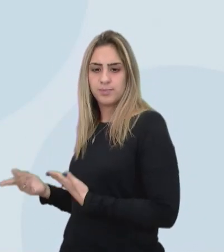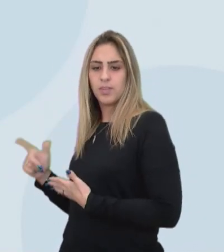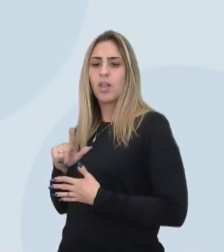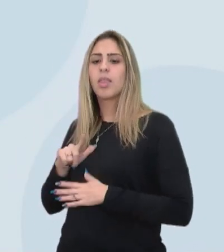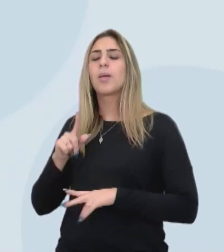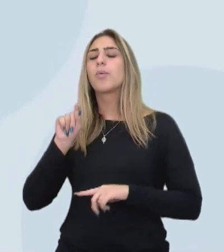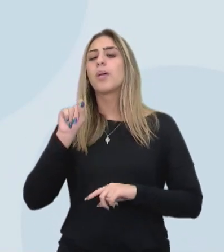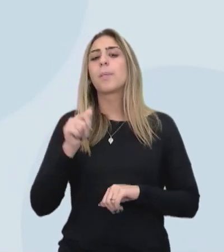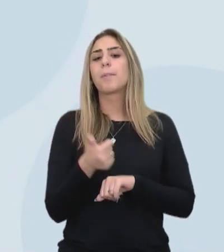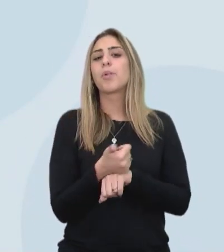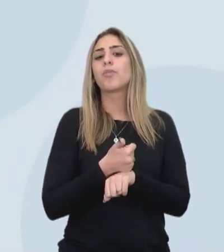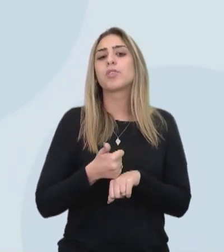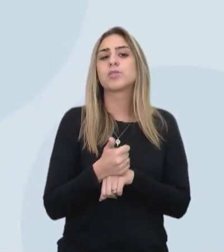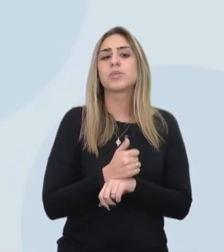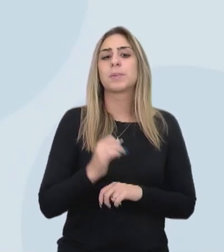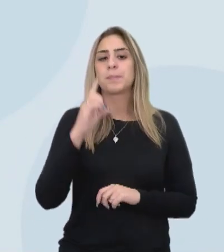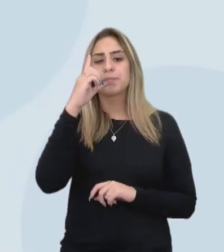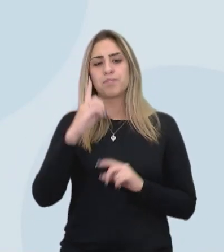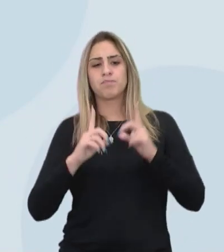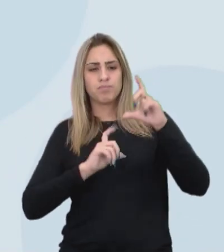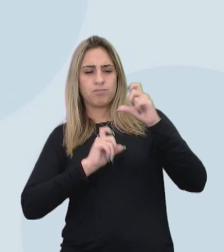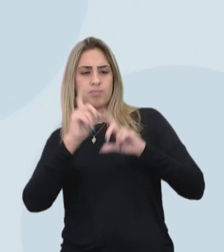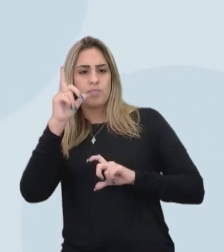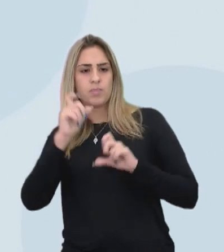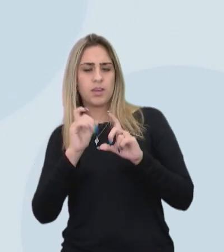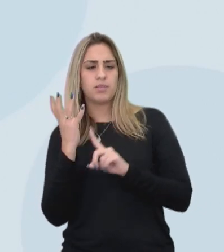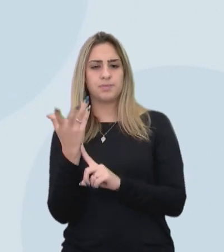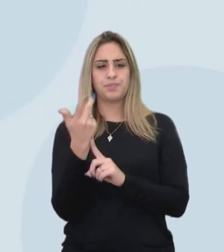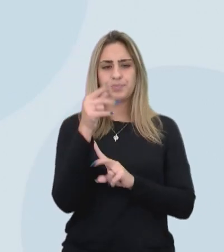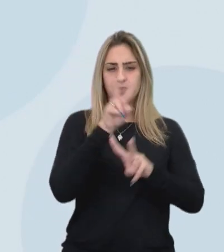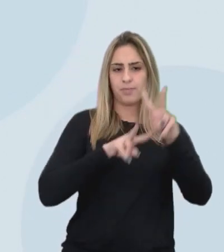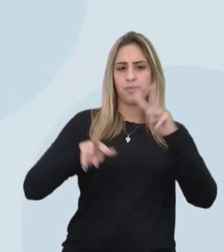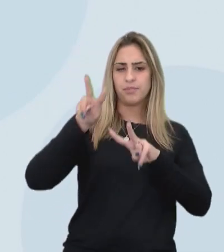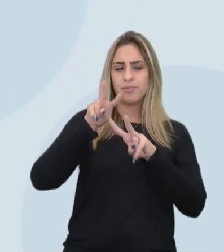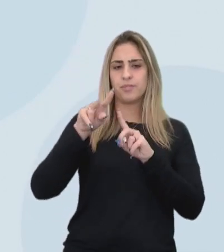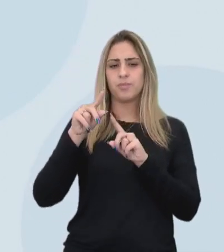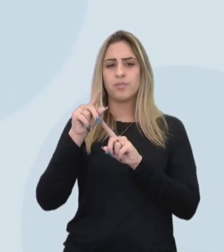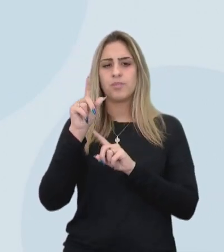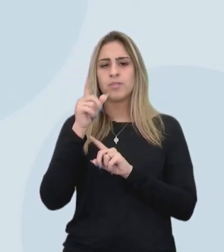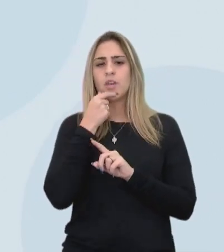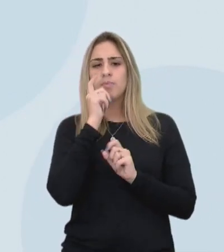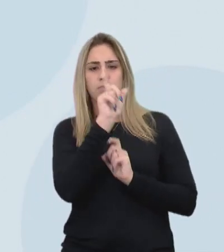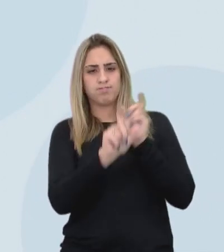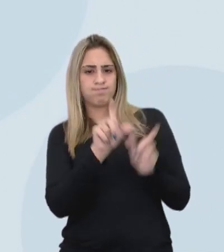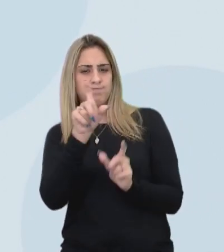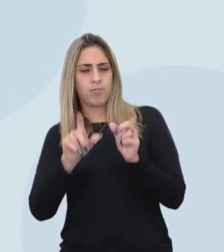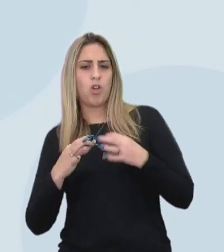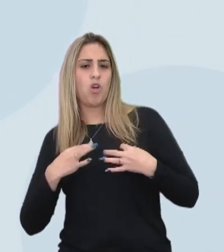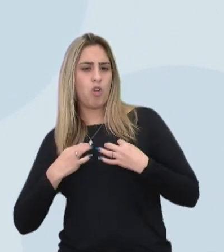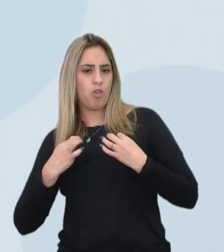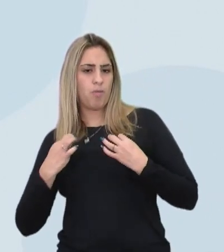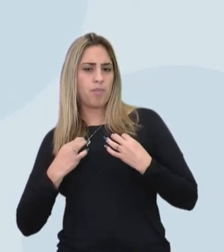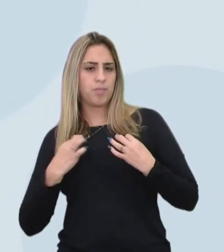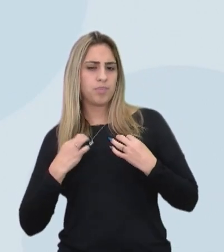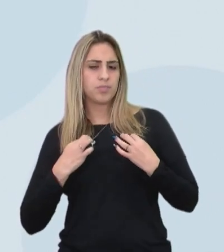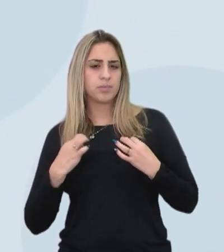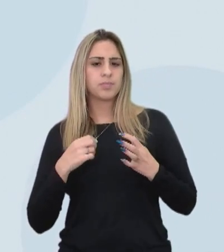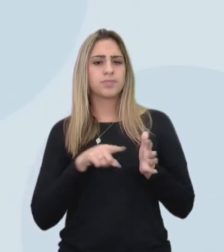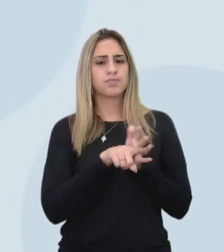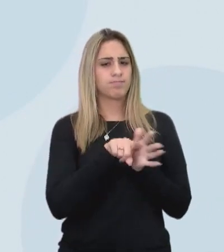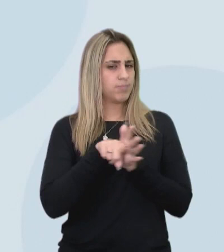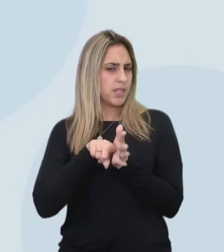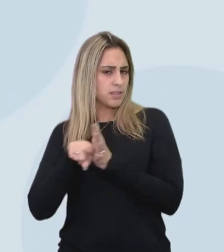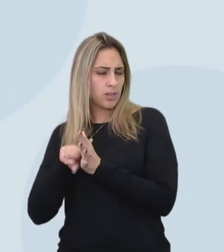profissões. Olha só, diretor de fotografia, artista visual, figurinista, curador, a gente falou de